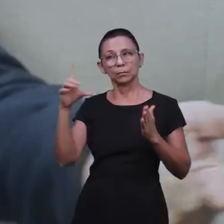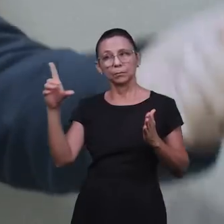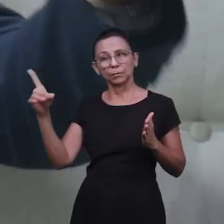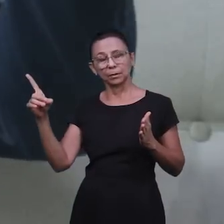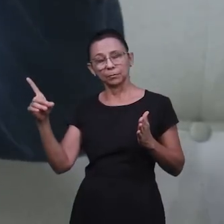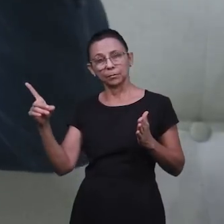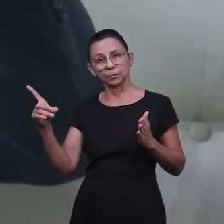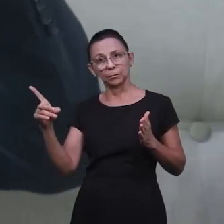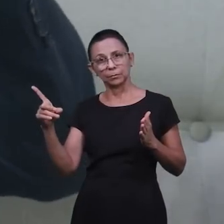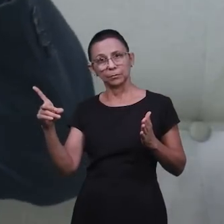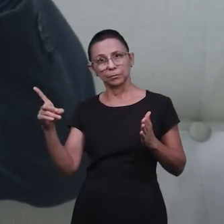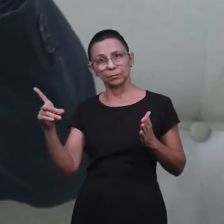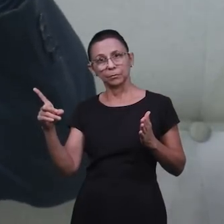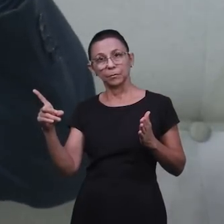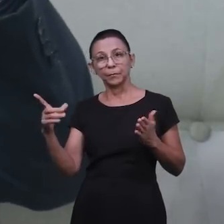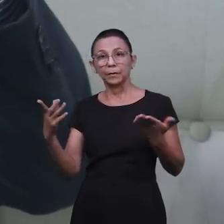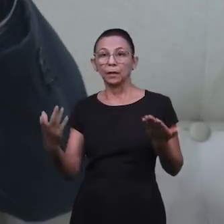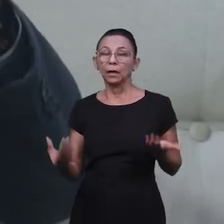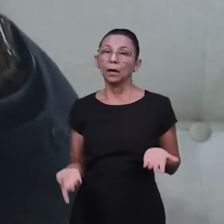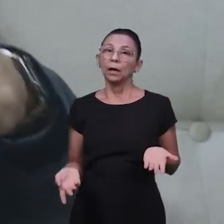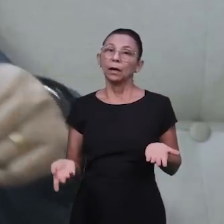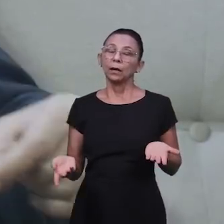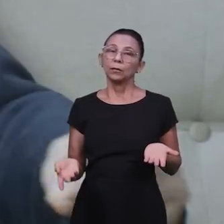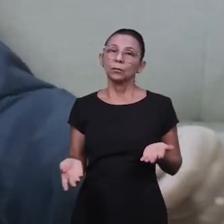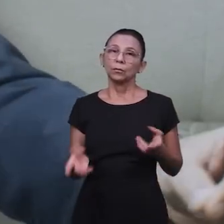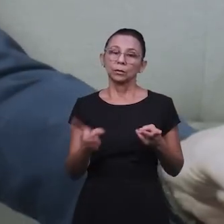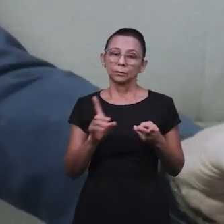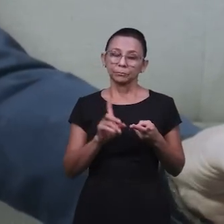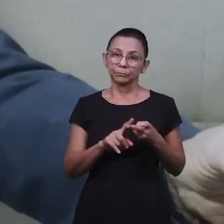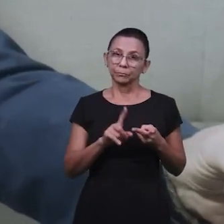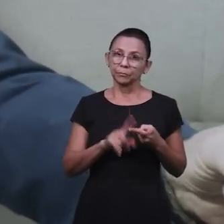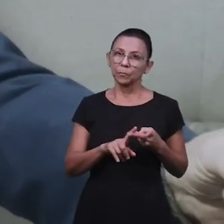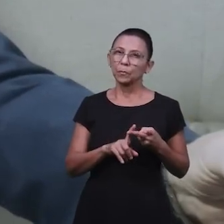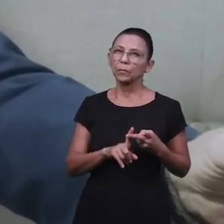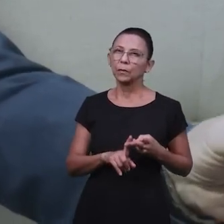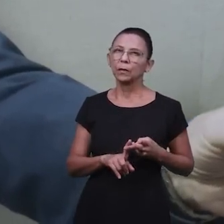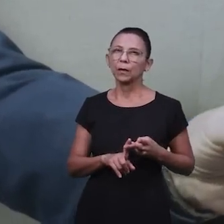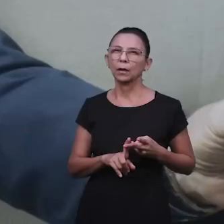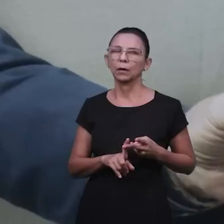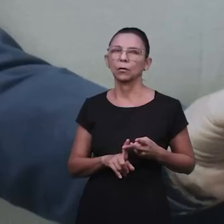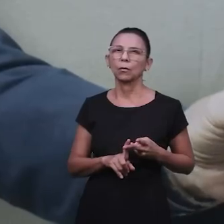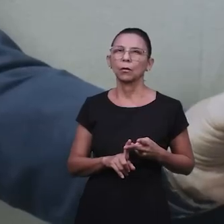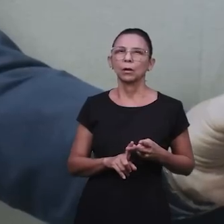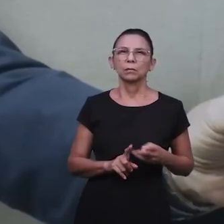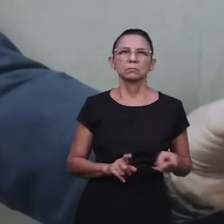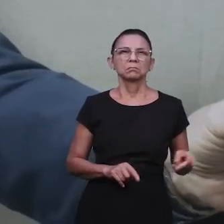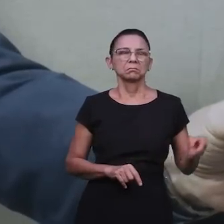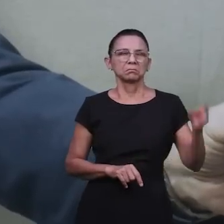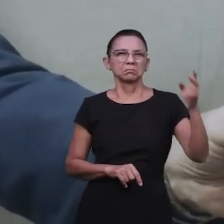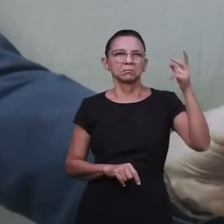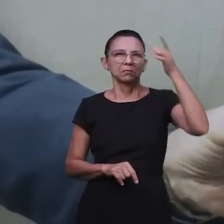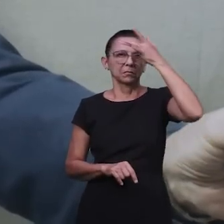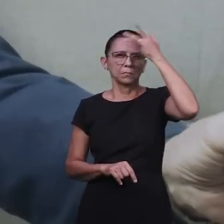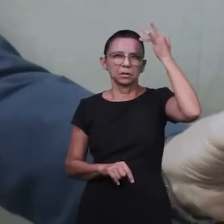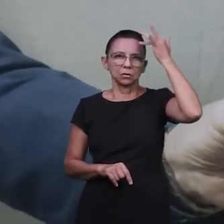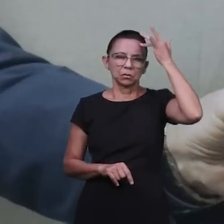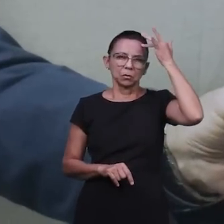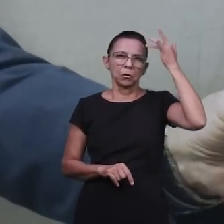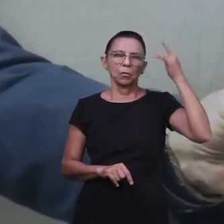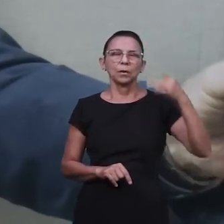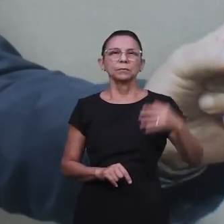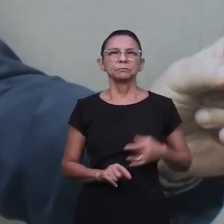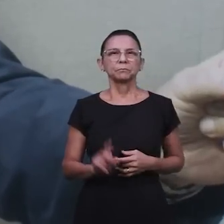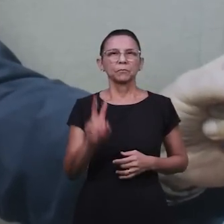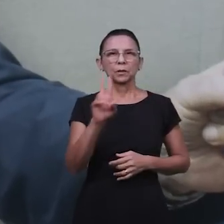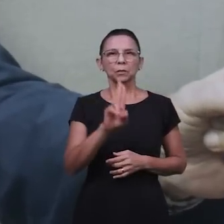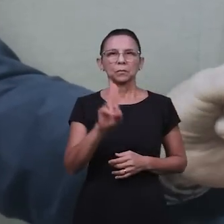é o homem usar o Espírito Santo para seus interesses próprios, até